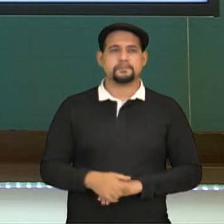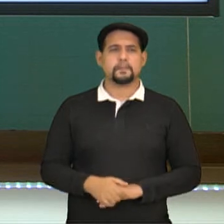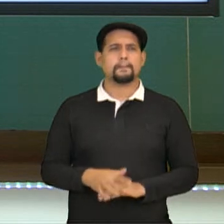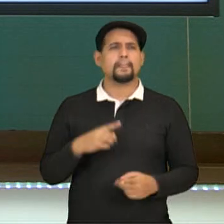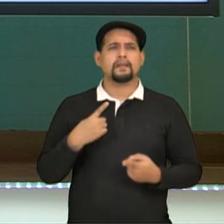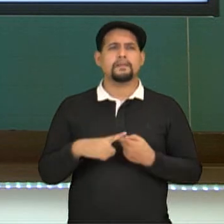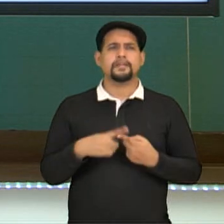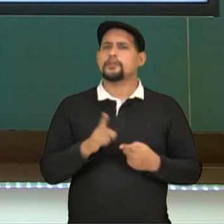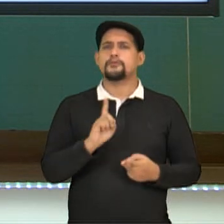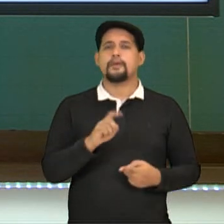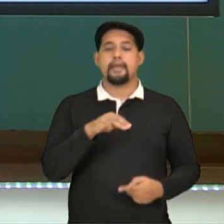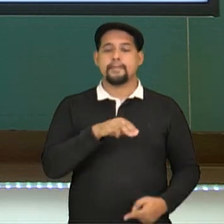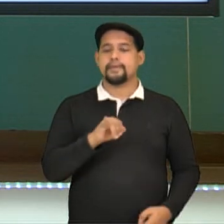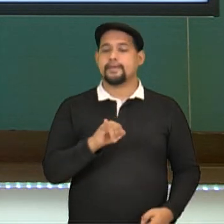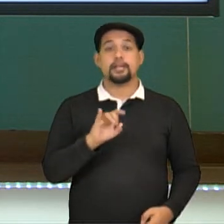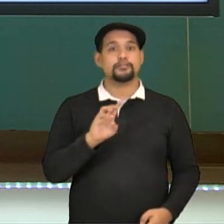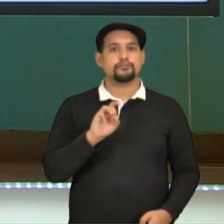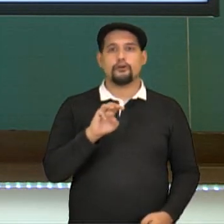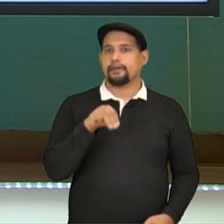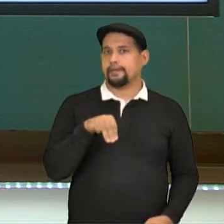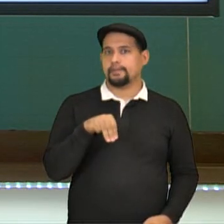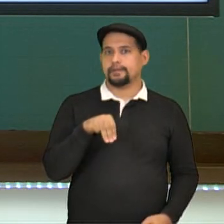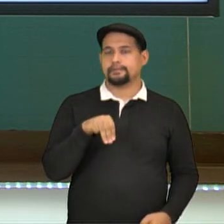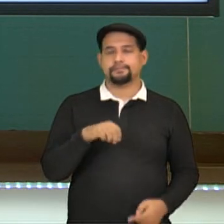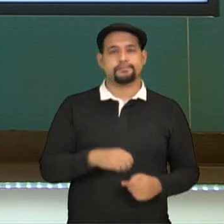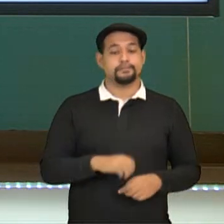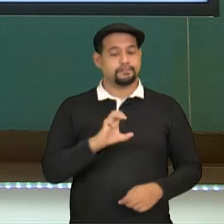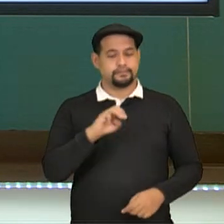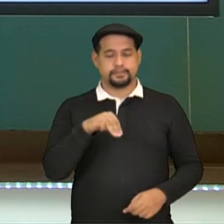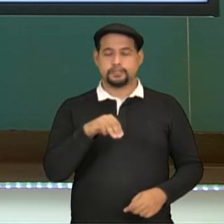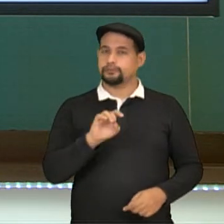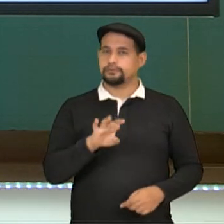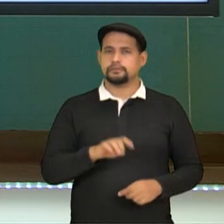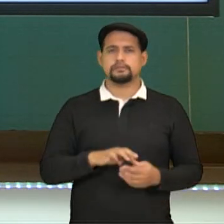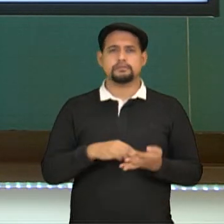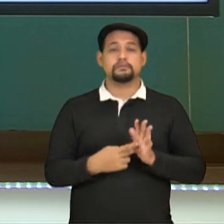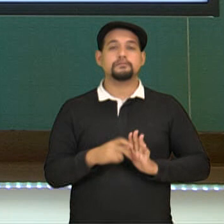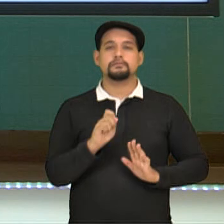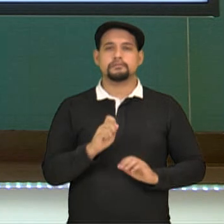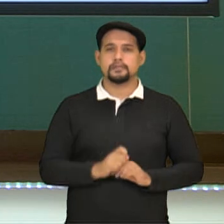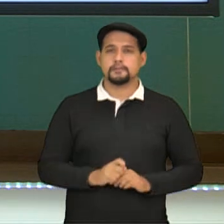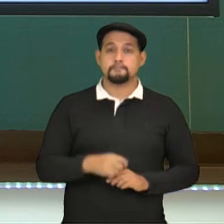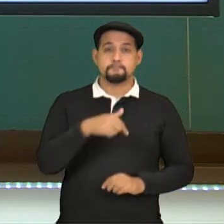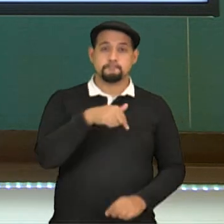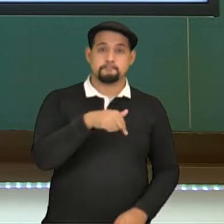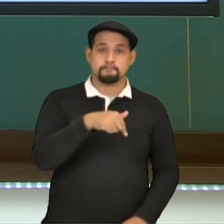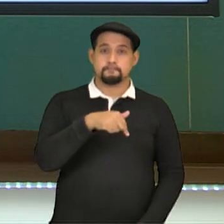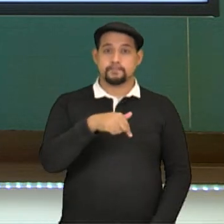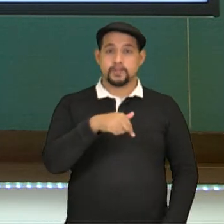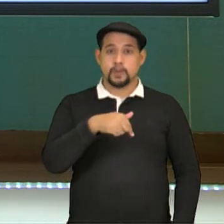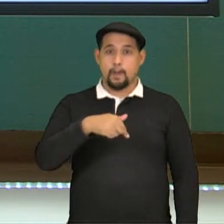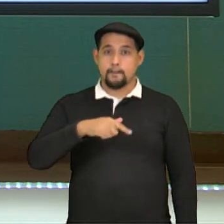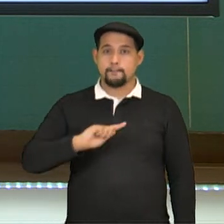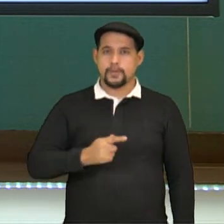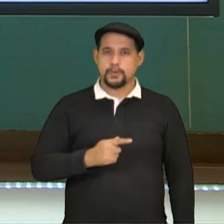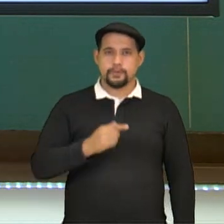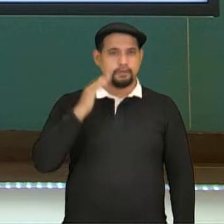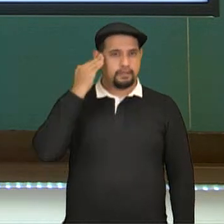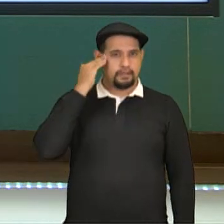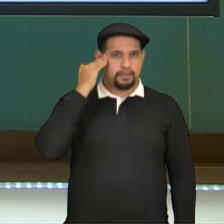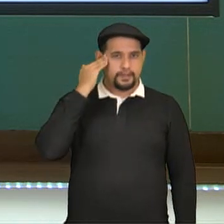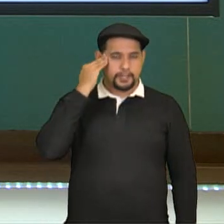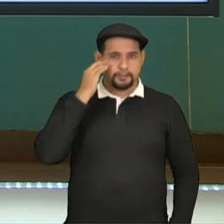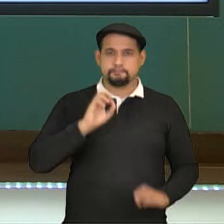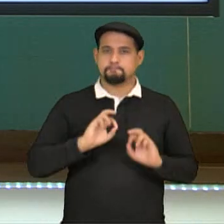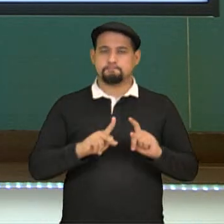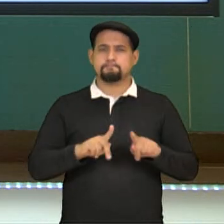Por quê? Não é MI, ó, é só o Mzinho. Então, centena de milhar. Então, ele vale 700 mil, ok?